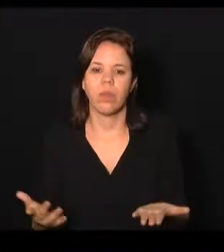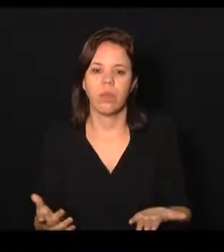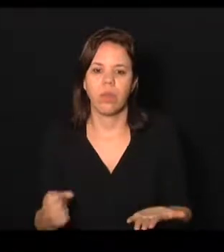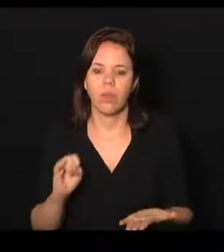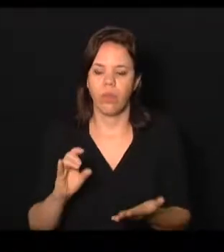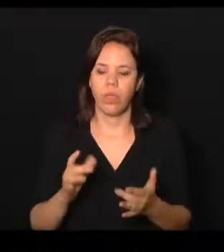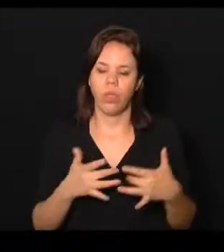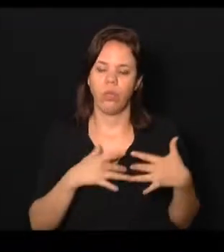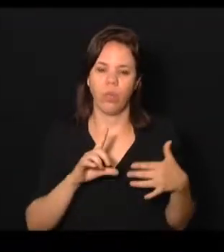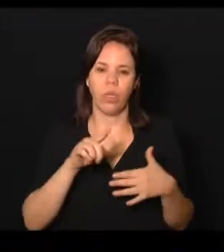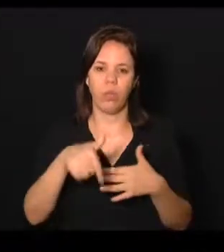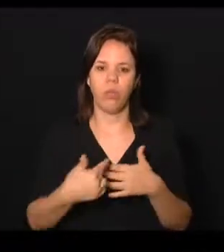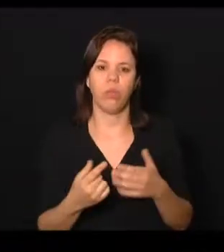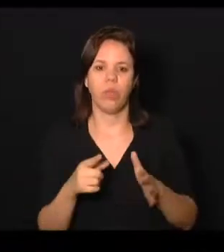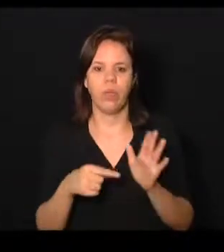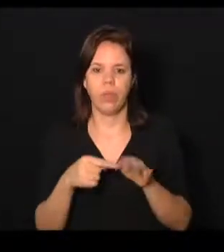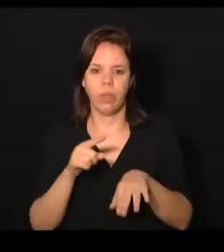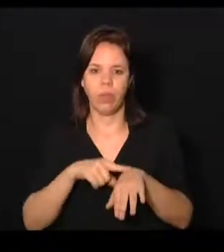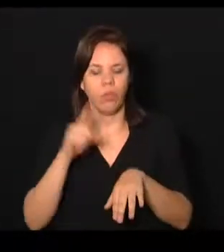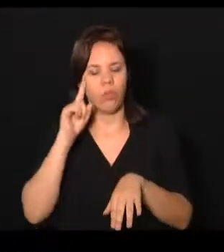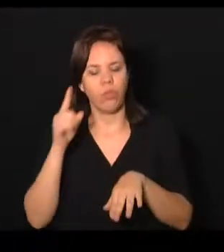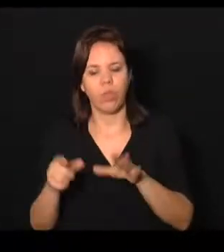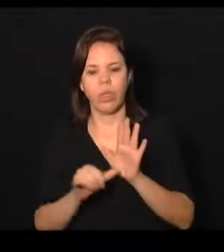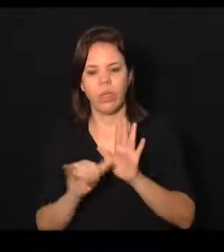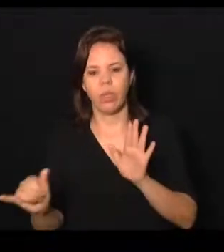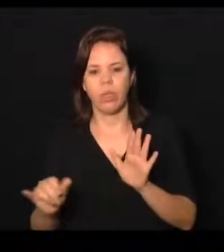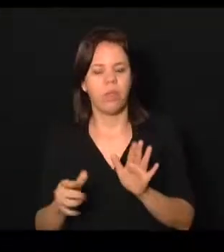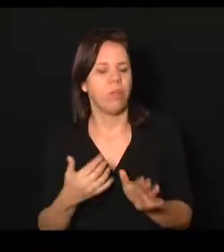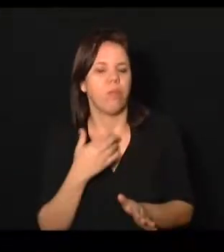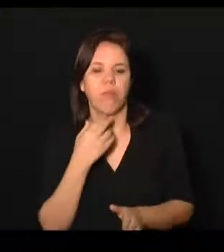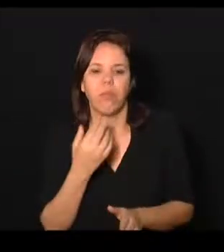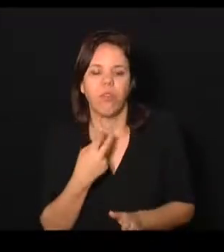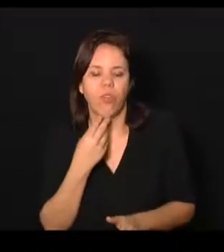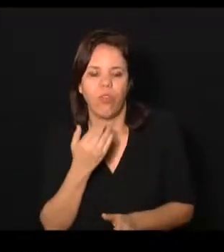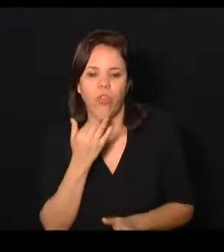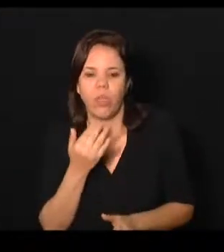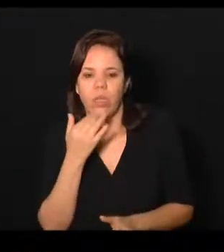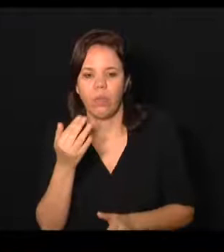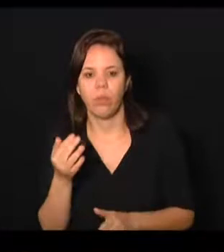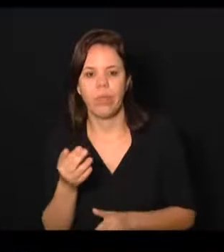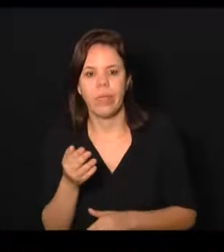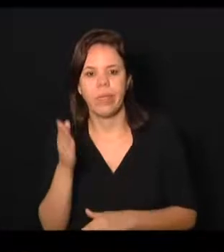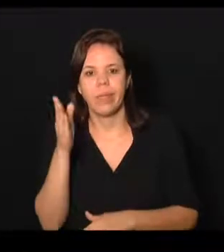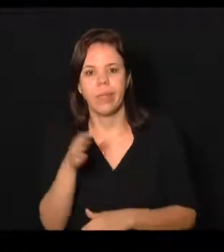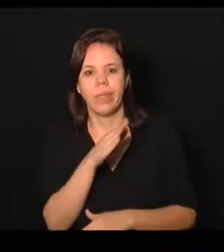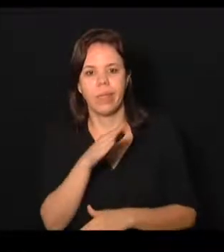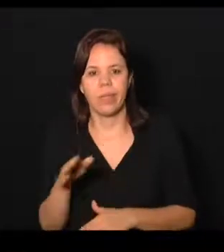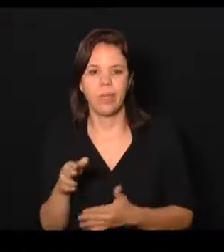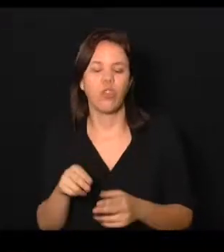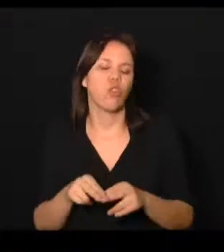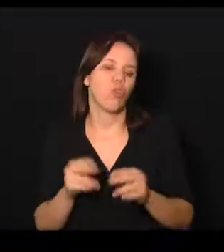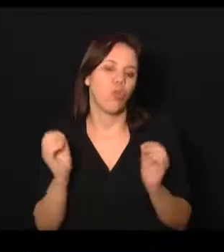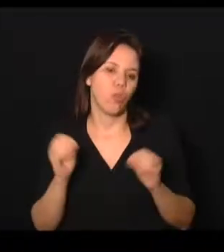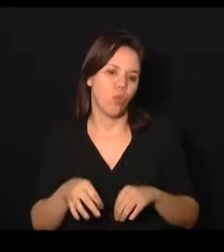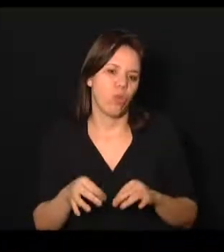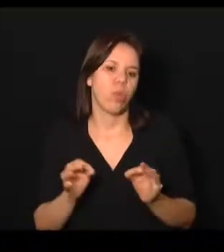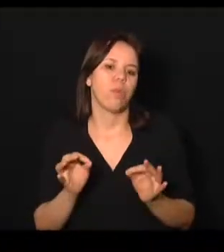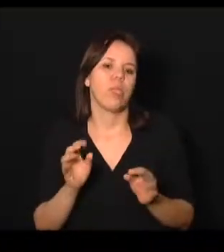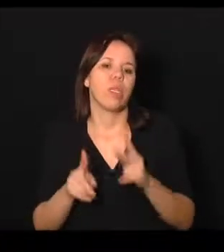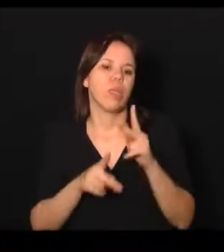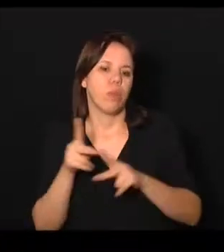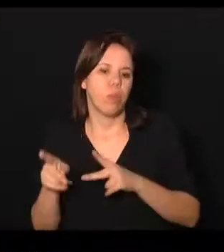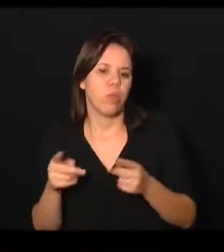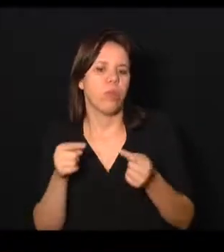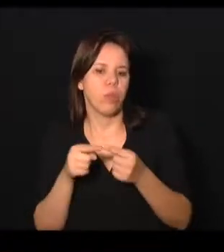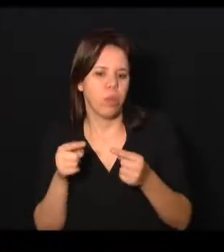do edital, já não era mais permitida a isenção da taxa de inscrição, justamente para poder privilegiar